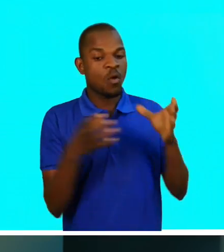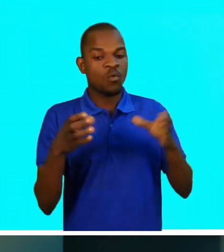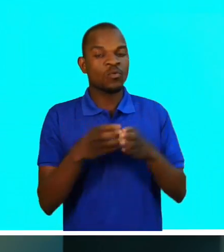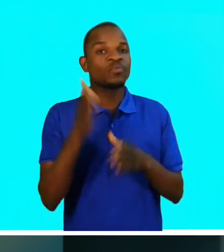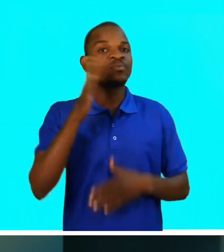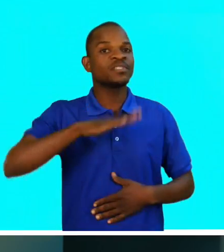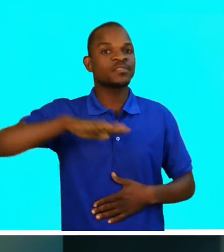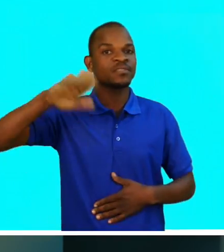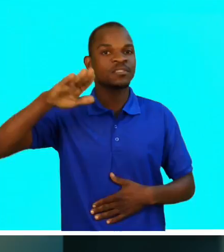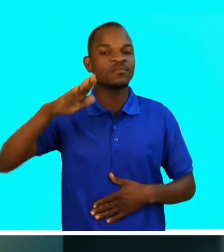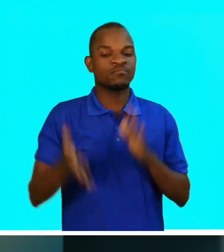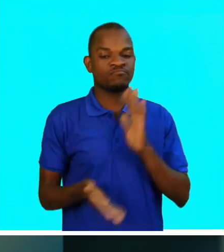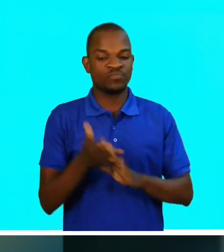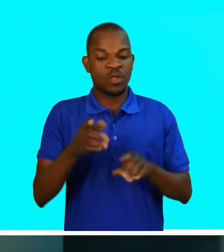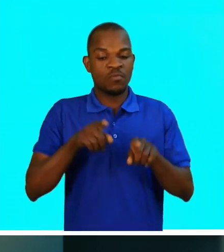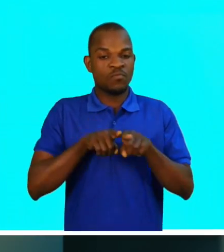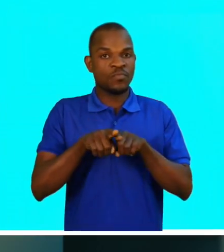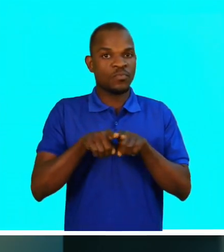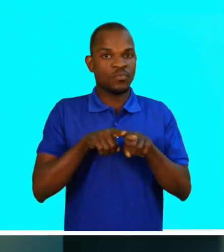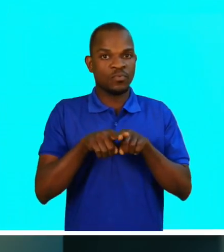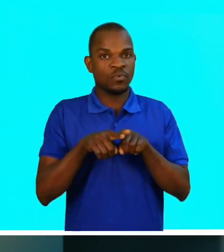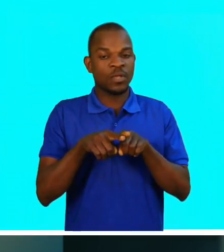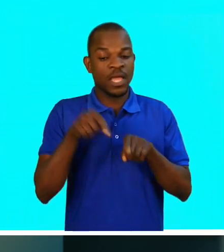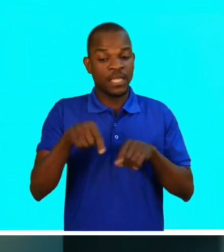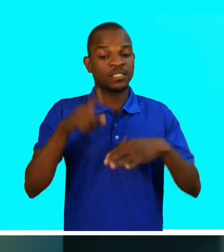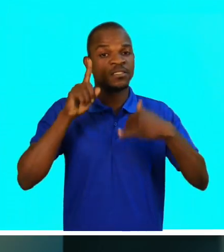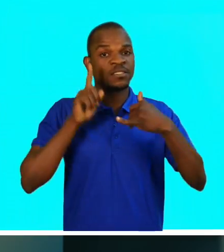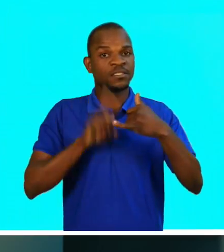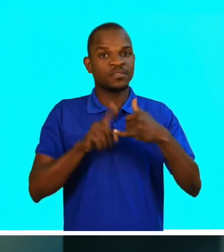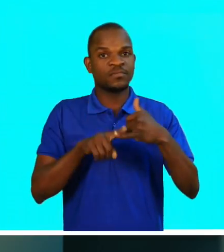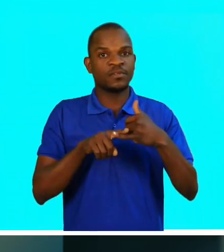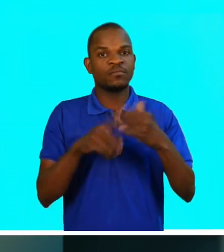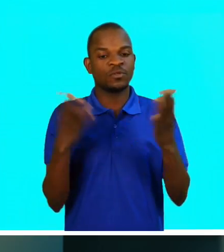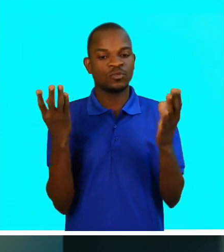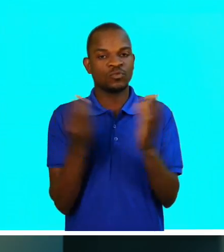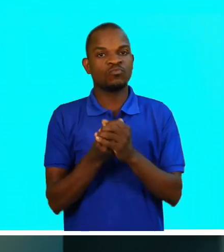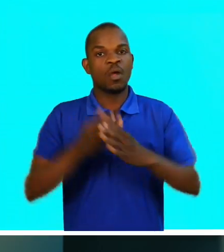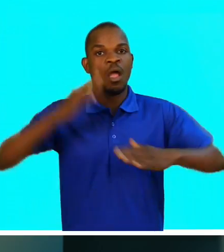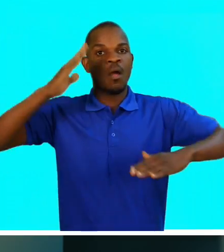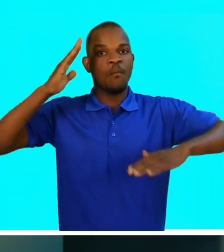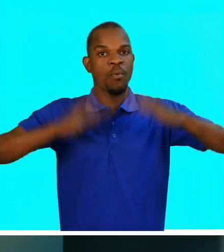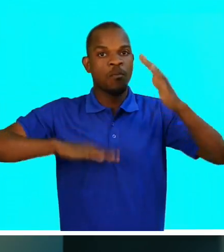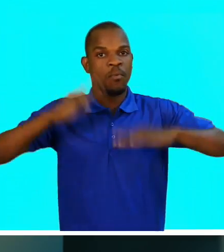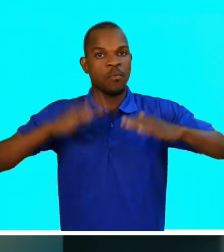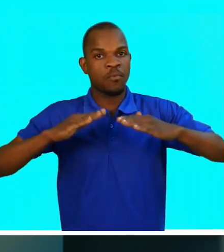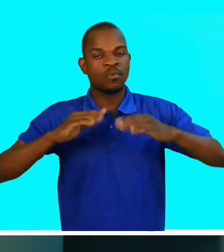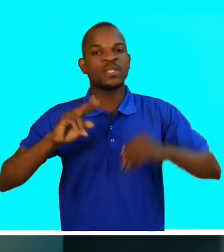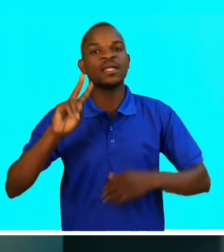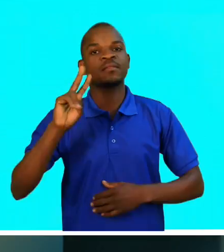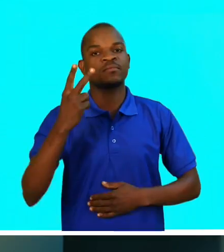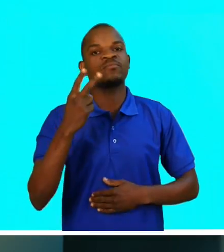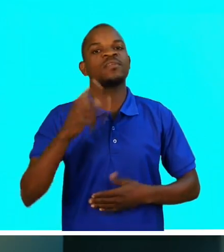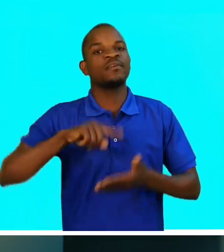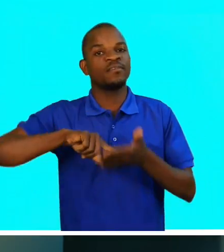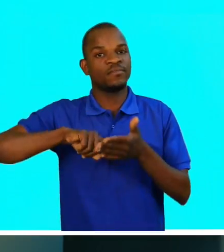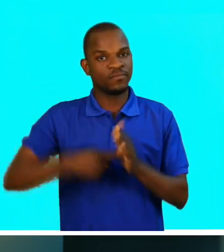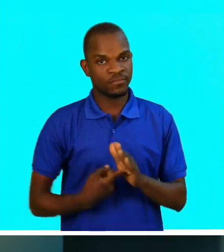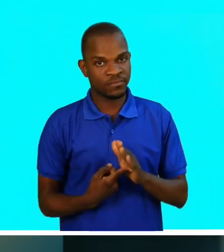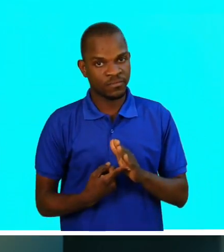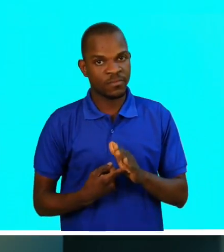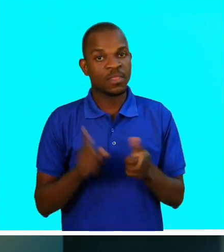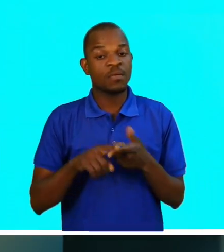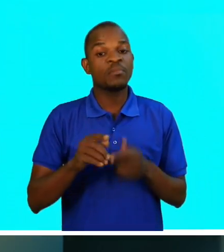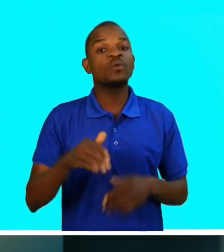resultados, a seleção nacional vai medir forças esta sexta-feira com Angola nos